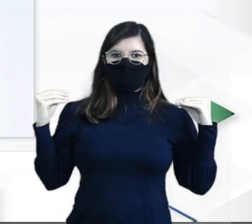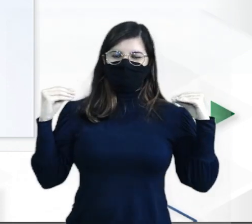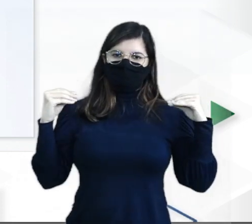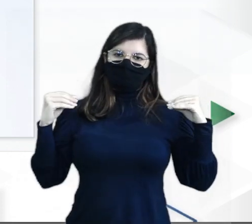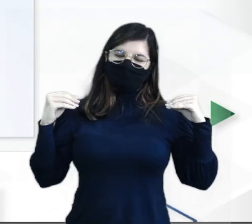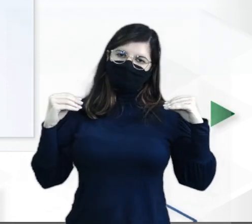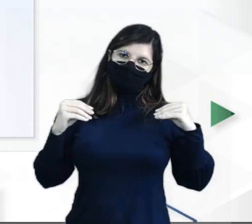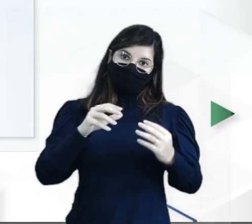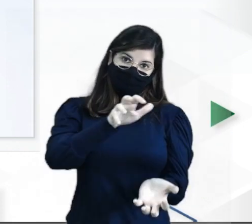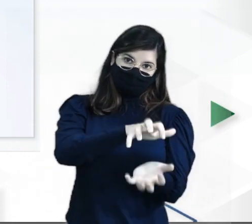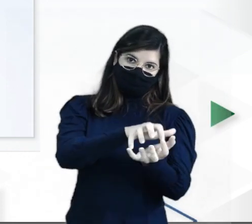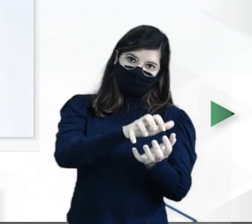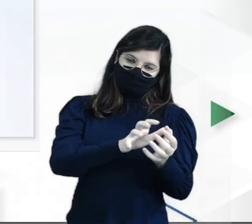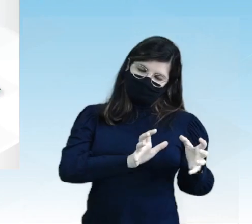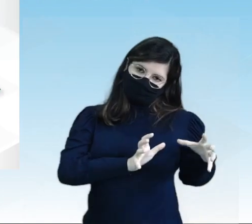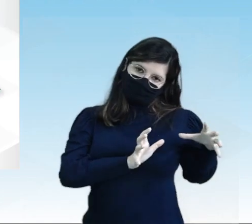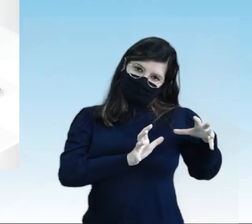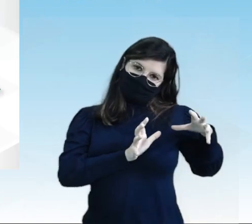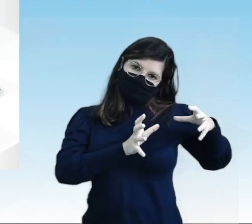reuniu né